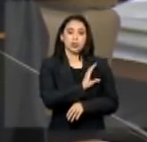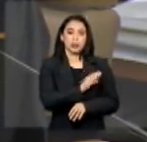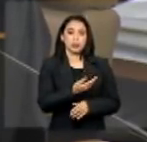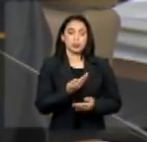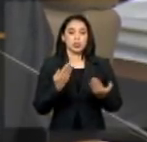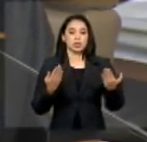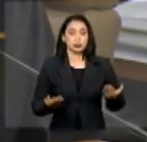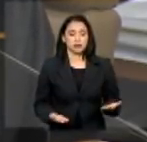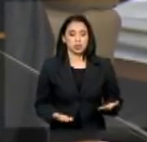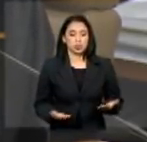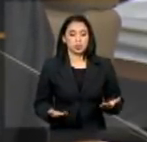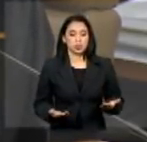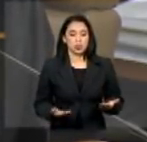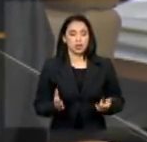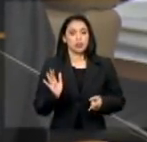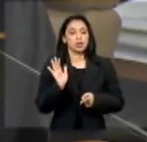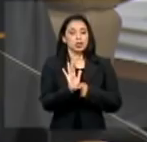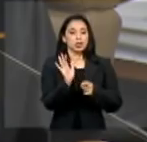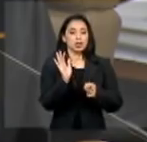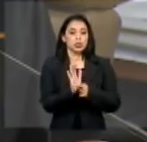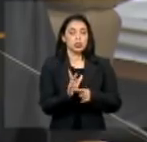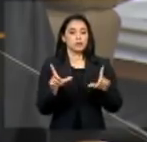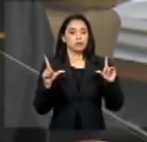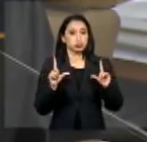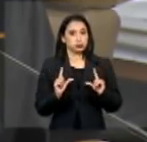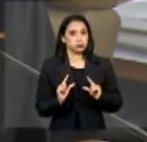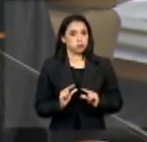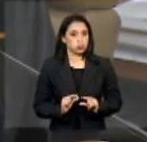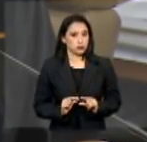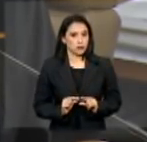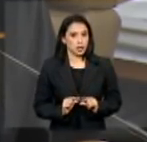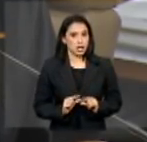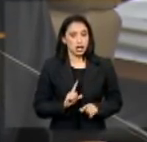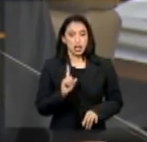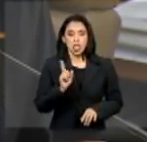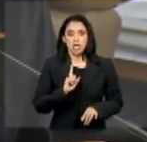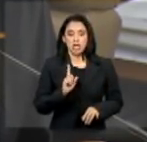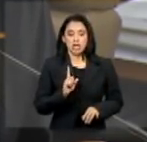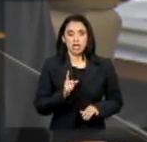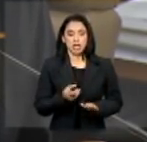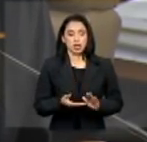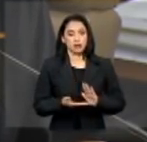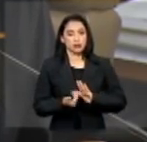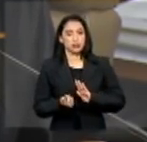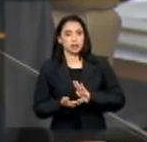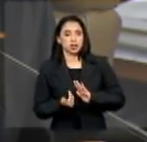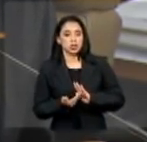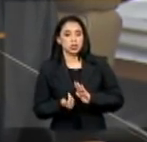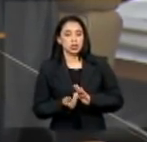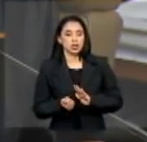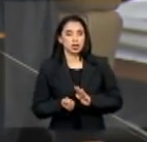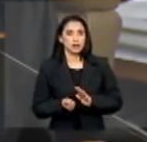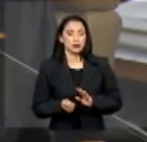existentes mas reduzida não dispensando para fins de reconstrução histórica